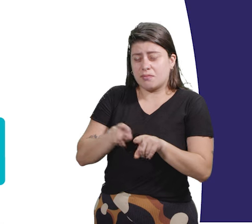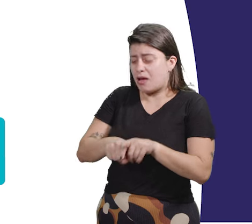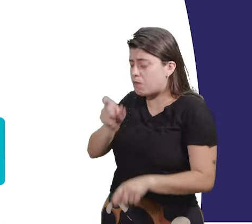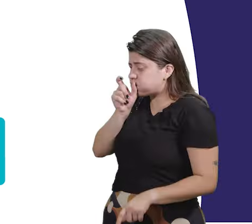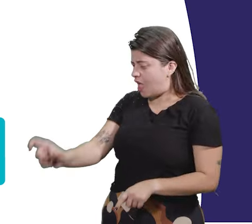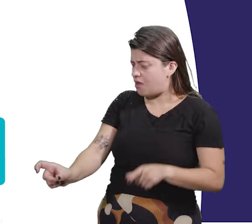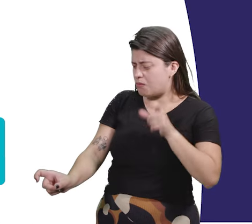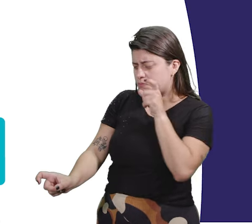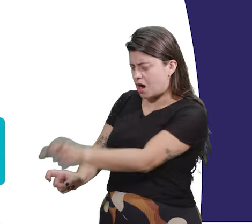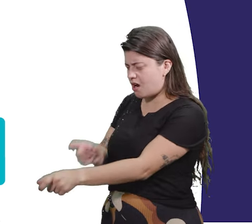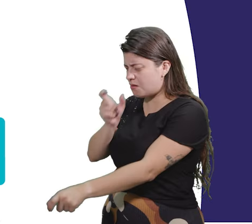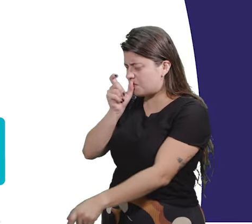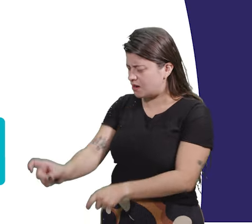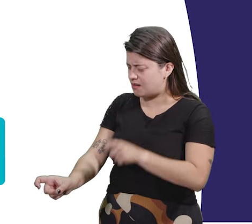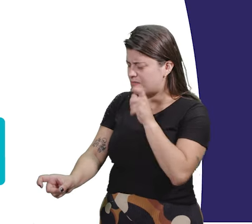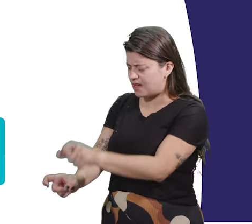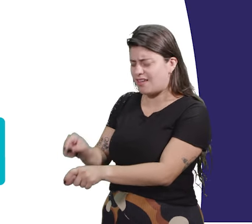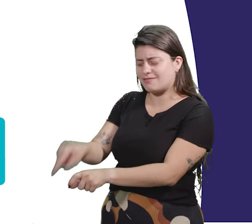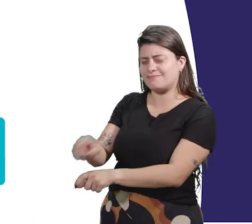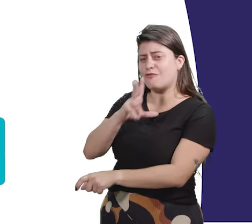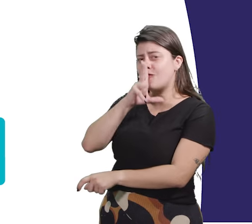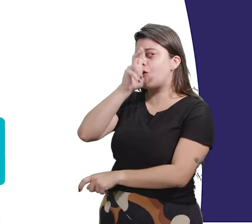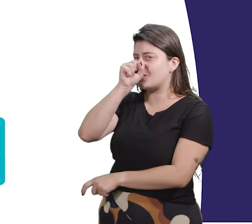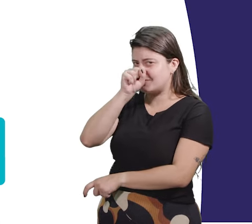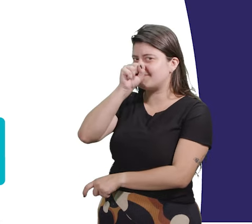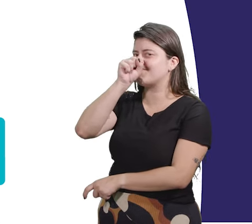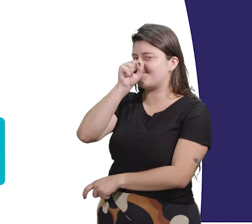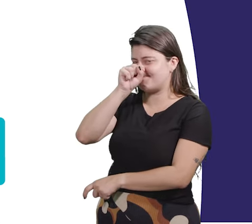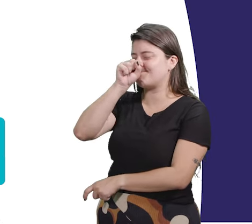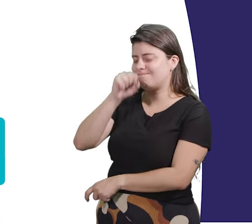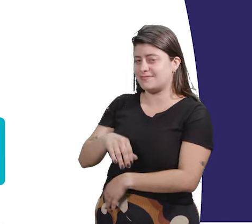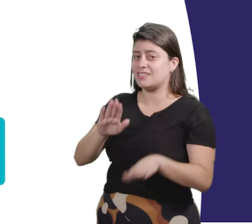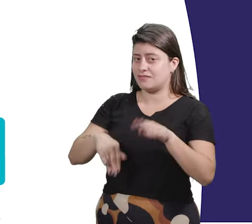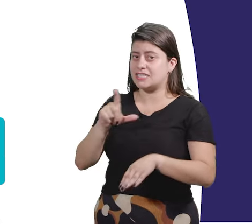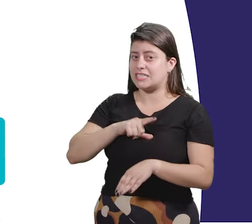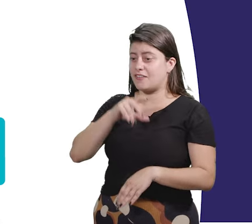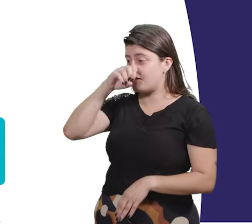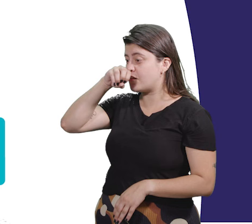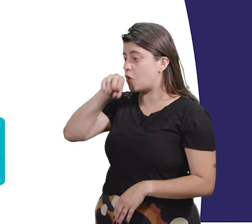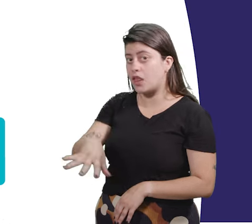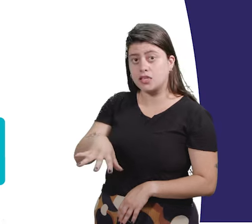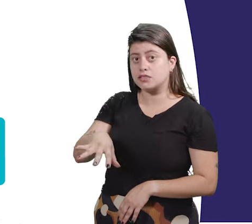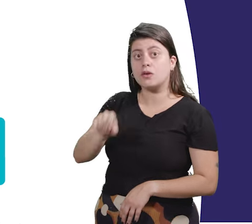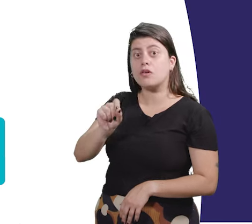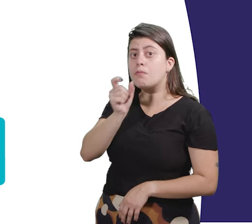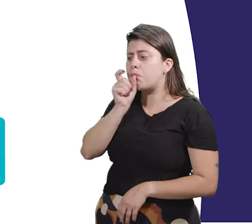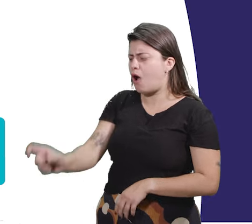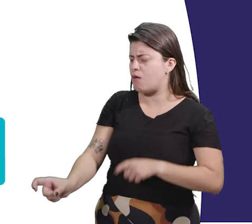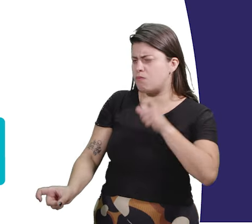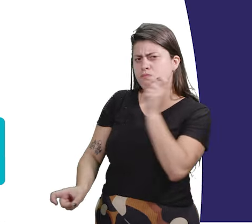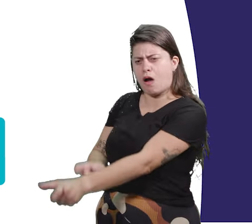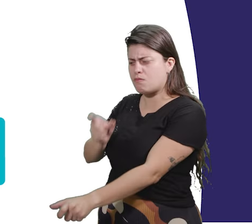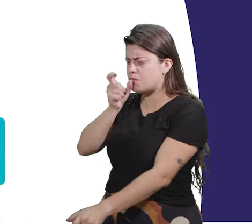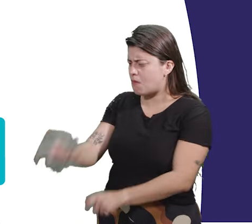que a palavra tem um poder muito grande. Às vezes, tem a violência que vem só verbal.